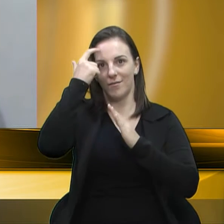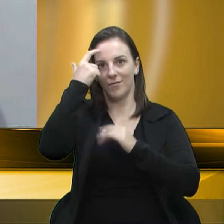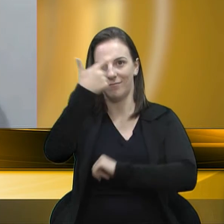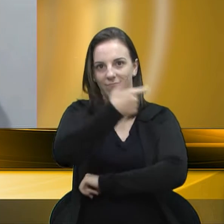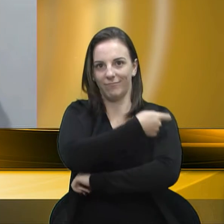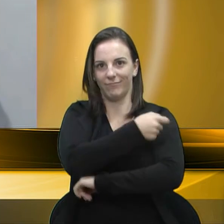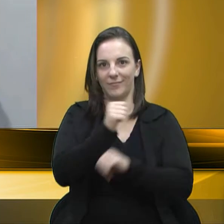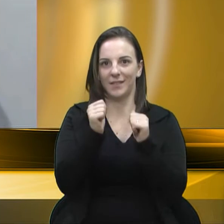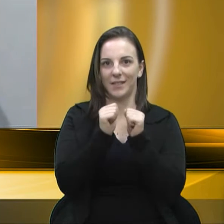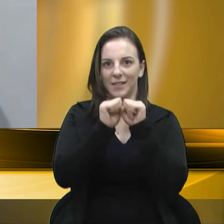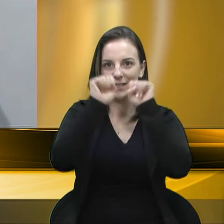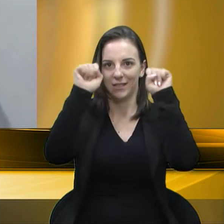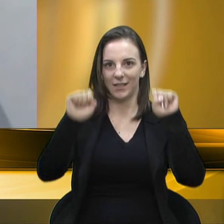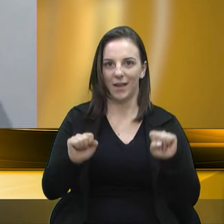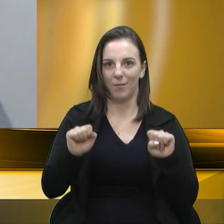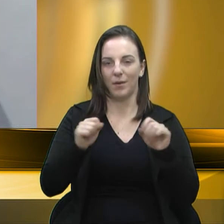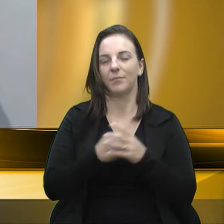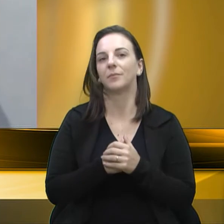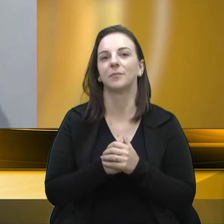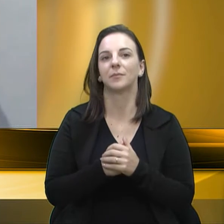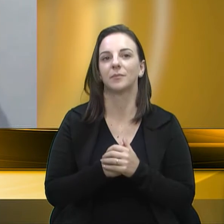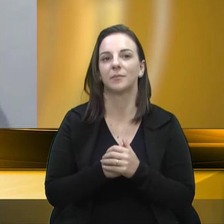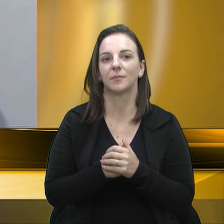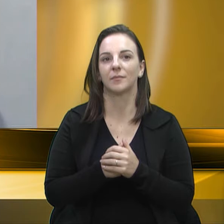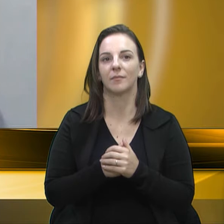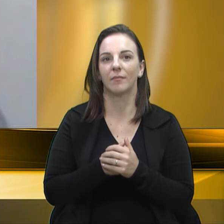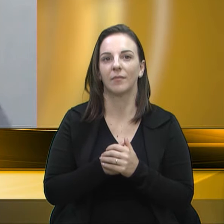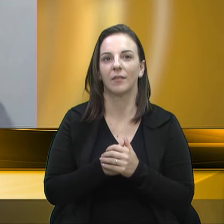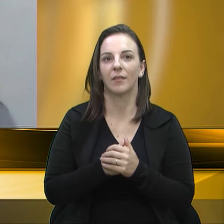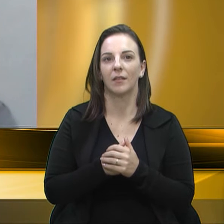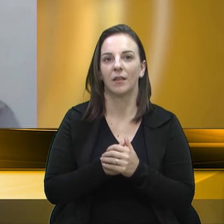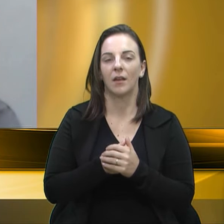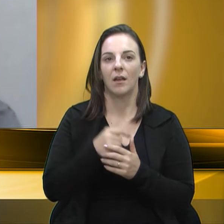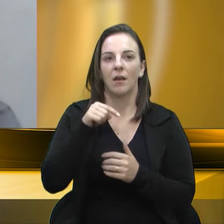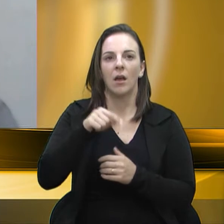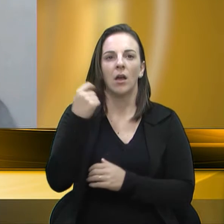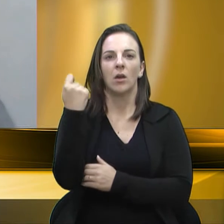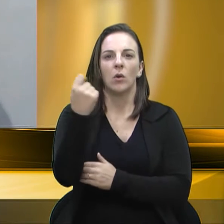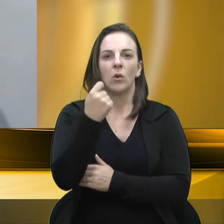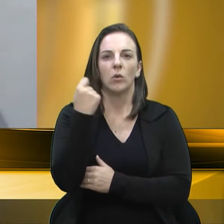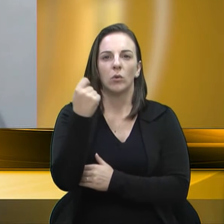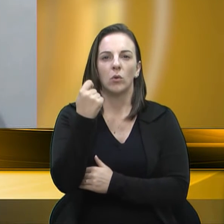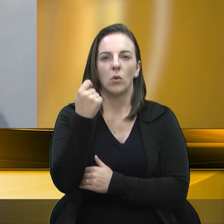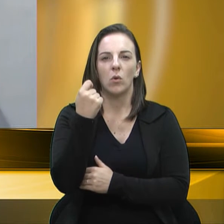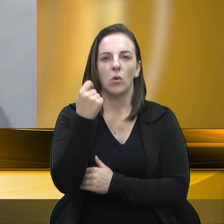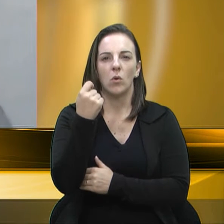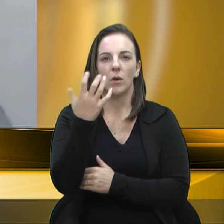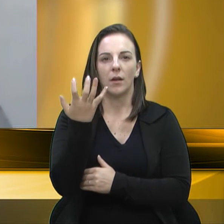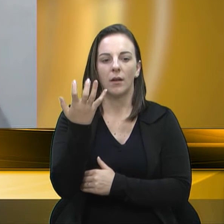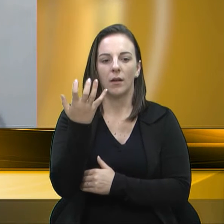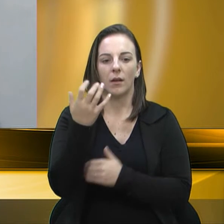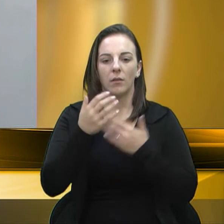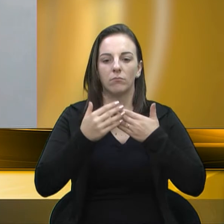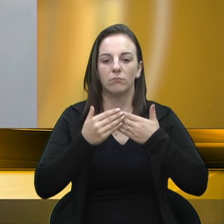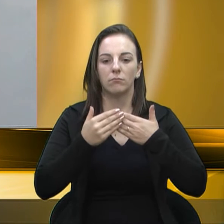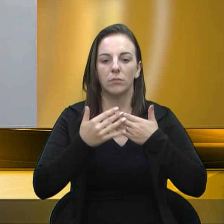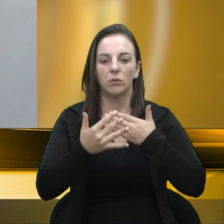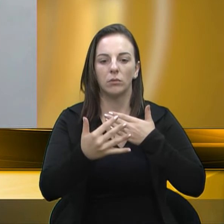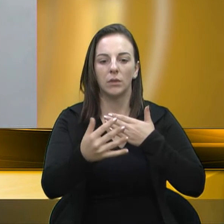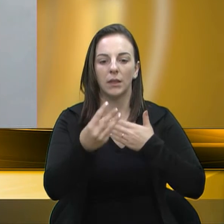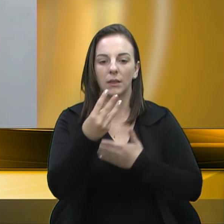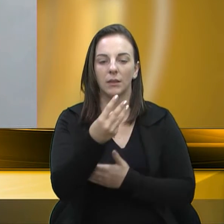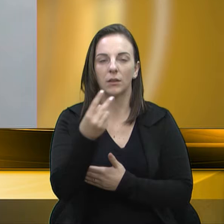A previsão para o estado do Rio Grande do Sul é que todo o estado tenha em torno de 32 milhões de